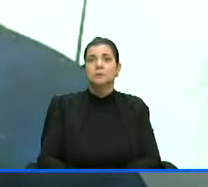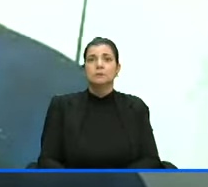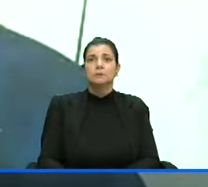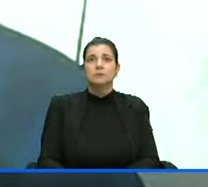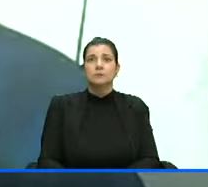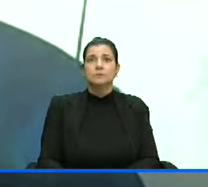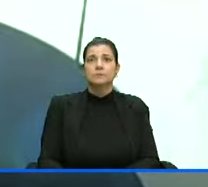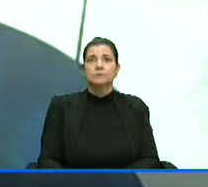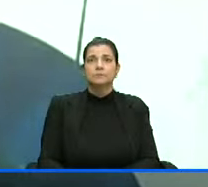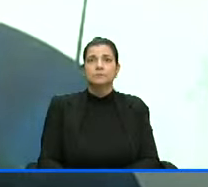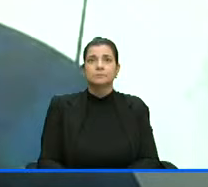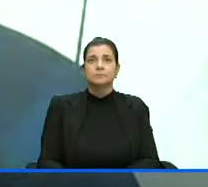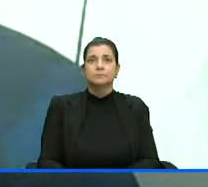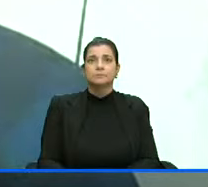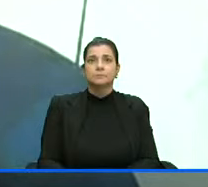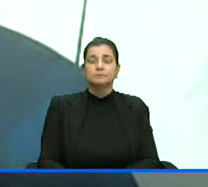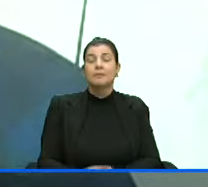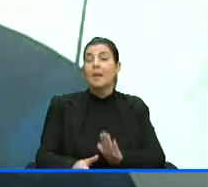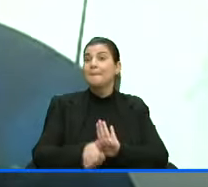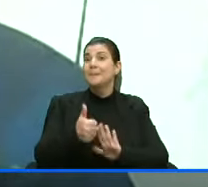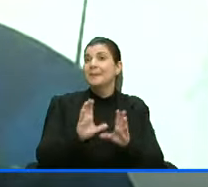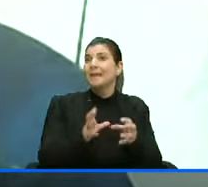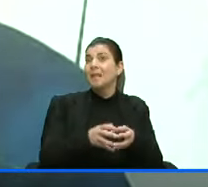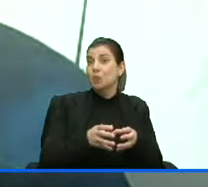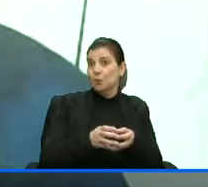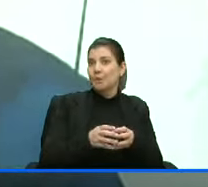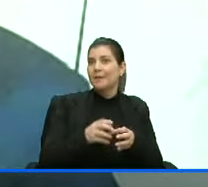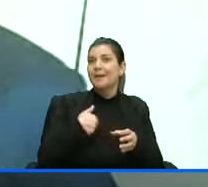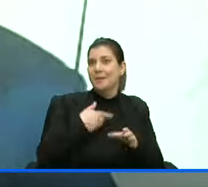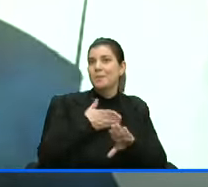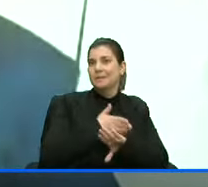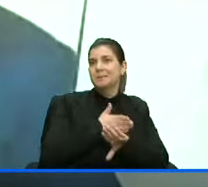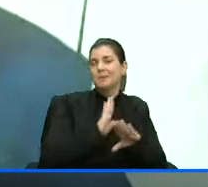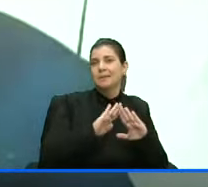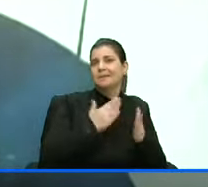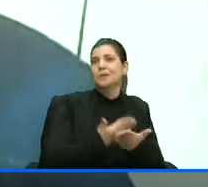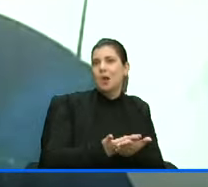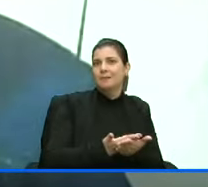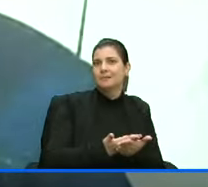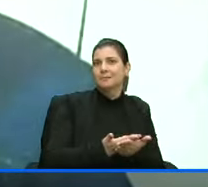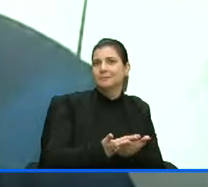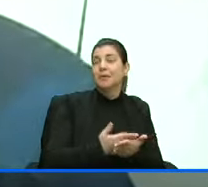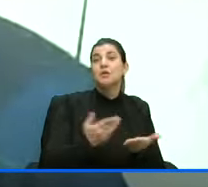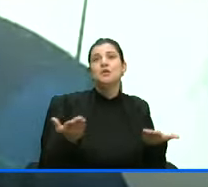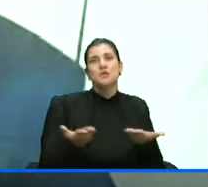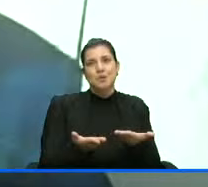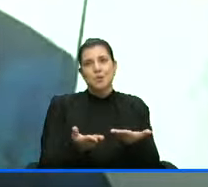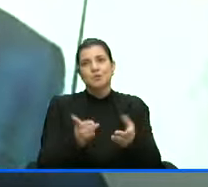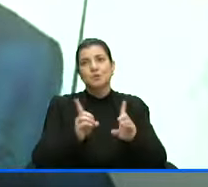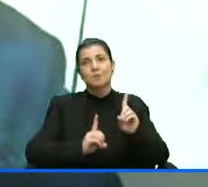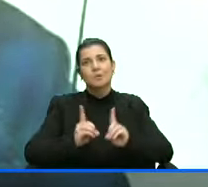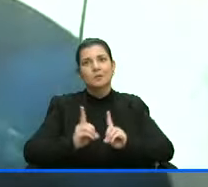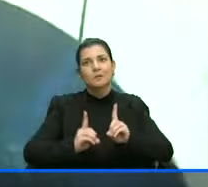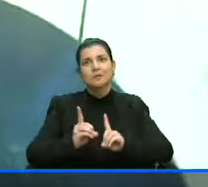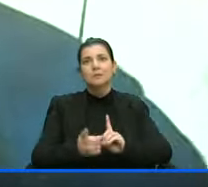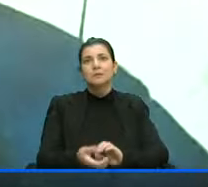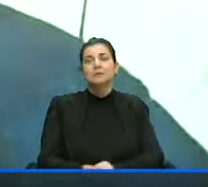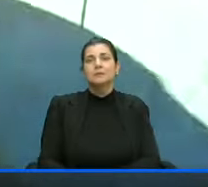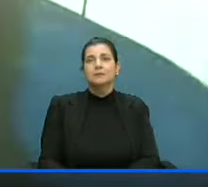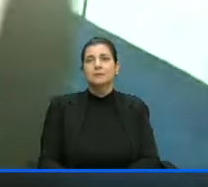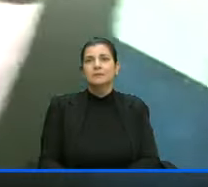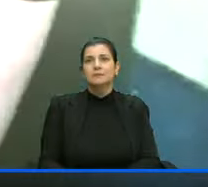base, né? Eu fui da primeira turma na escola. Então, maravilha. Agora eu estou como coordenadora aqui. É o ciclo,